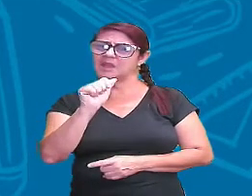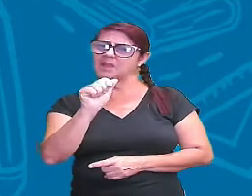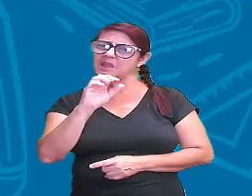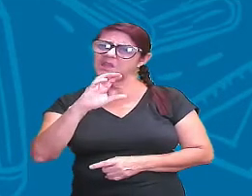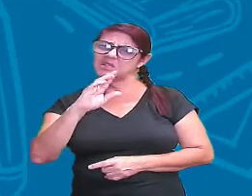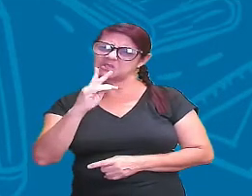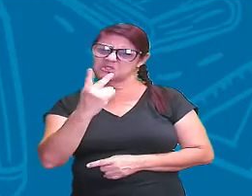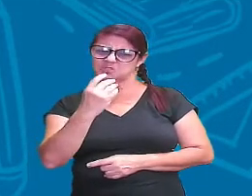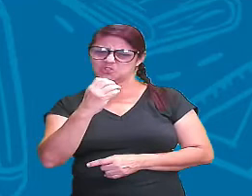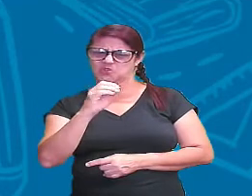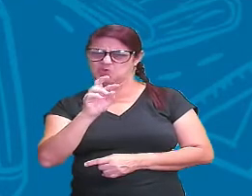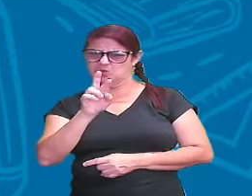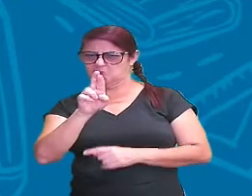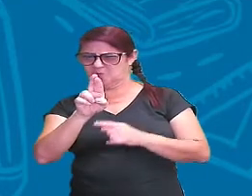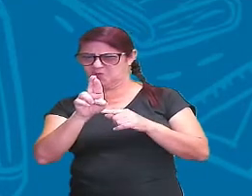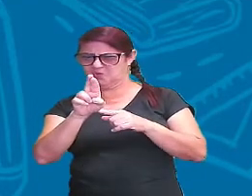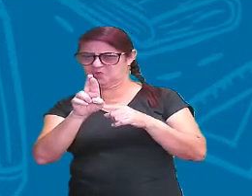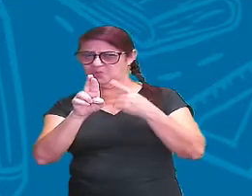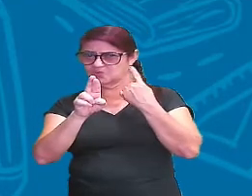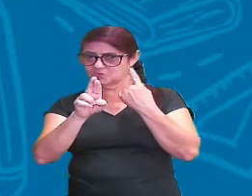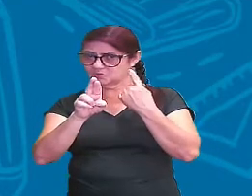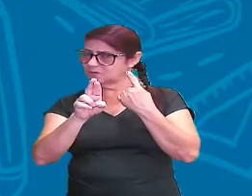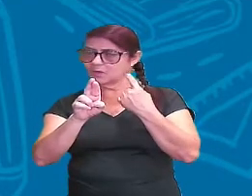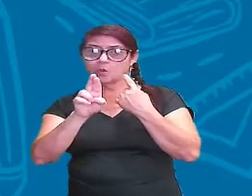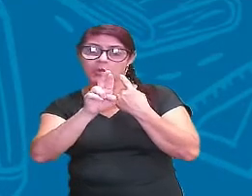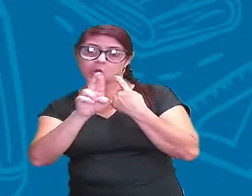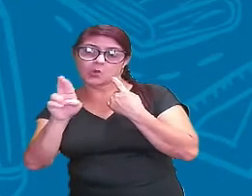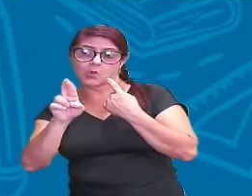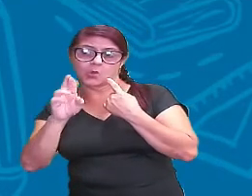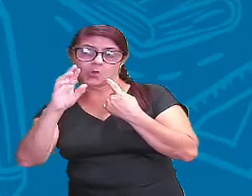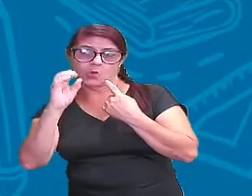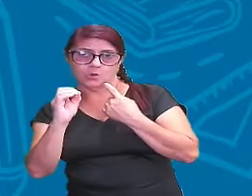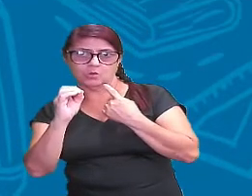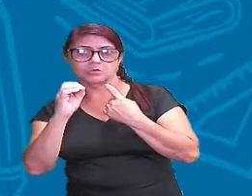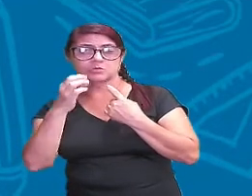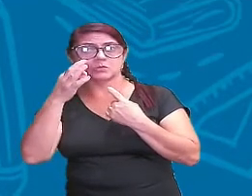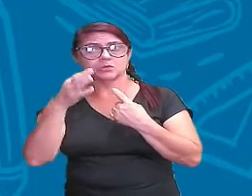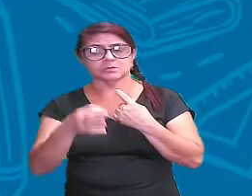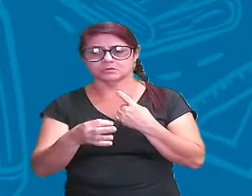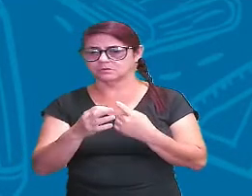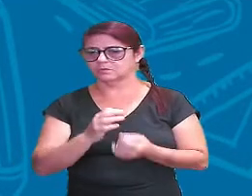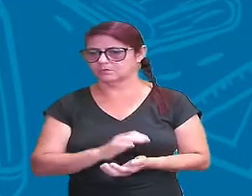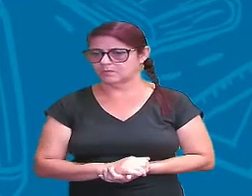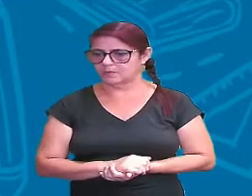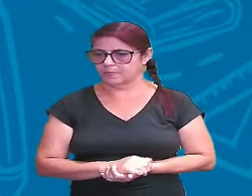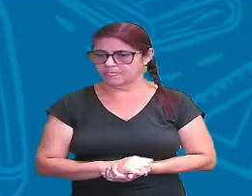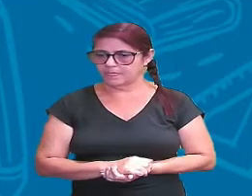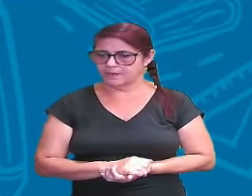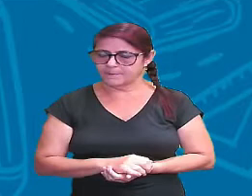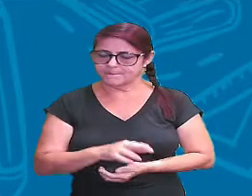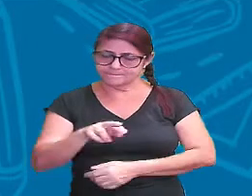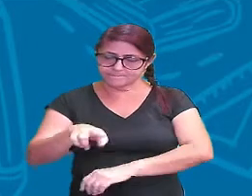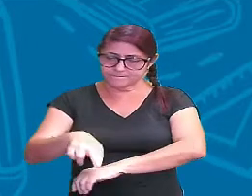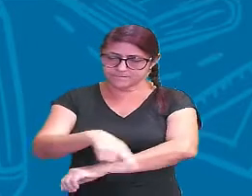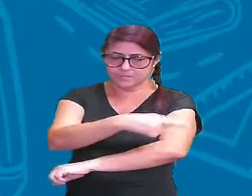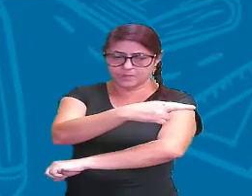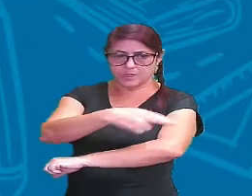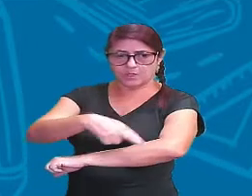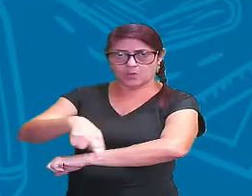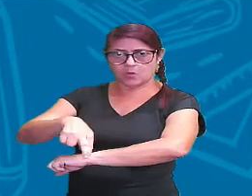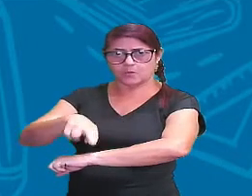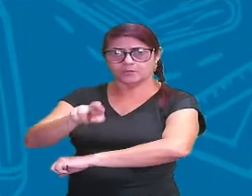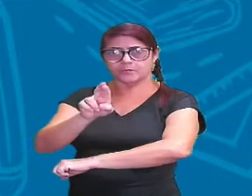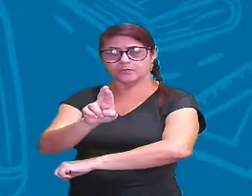gente sabe que não é cachorro, é cachorro. Já na palavra rua, é o